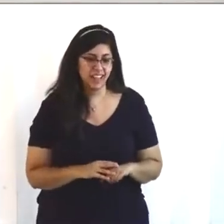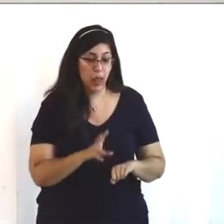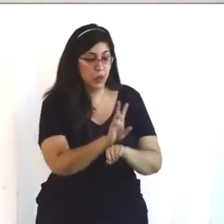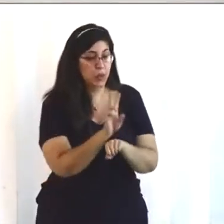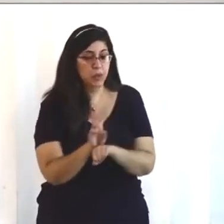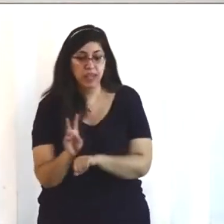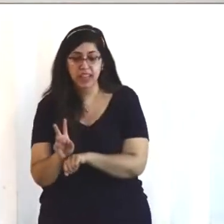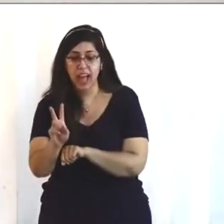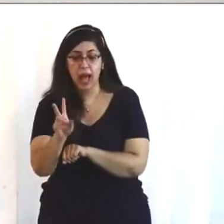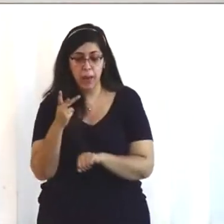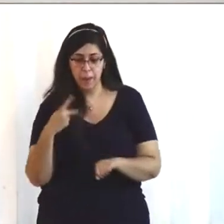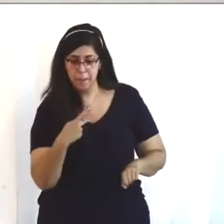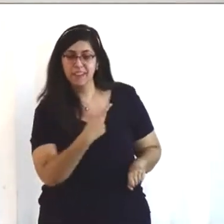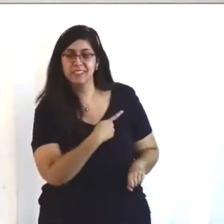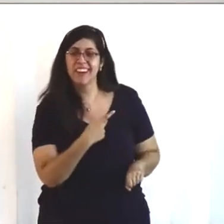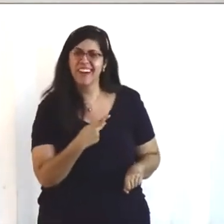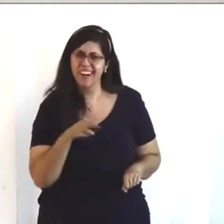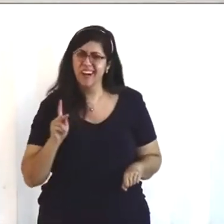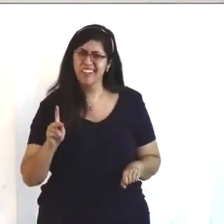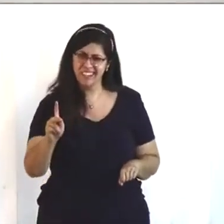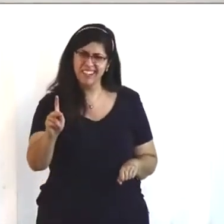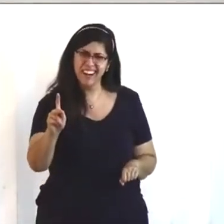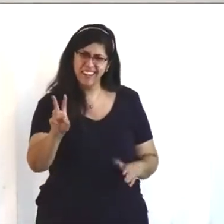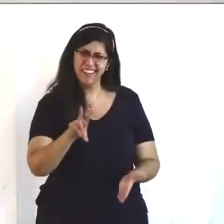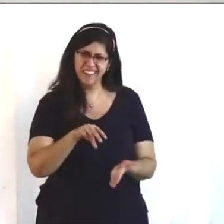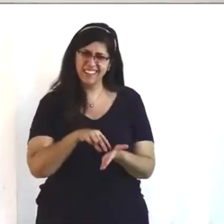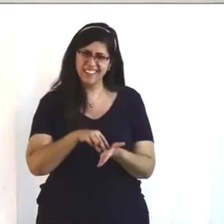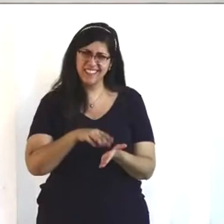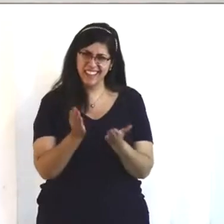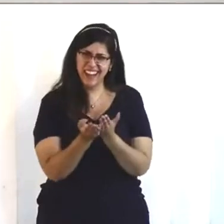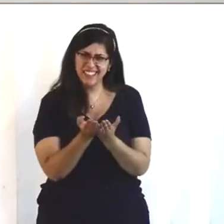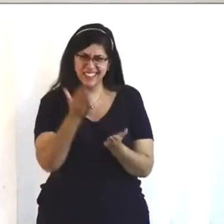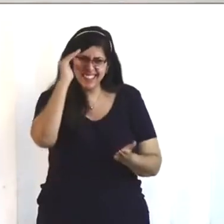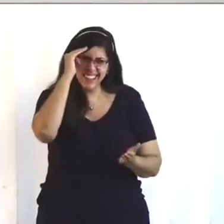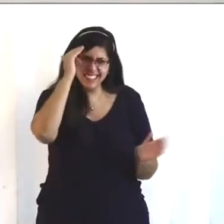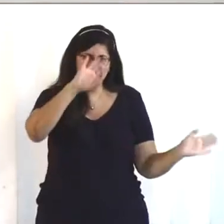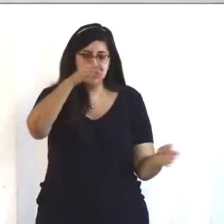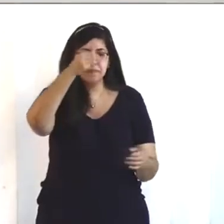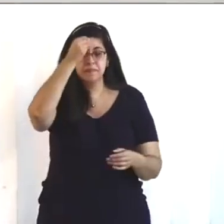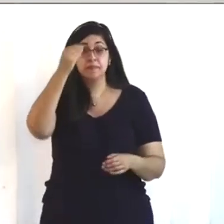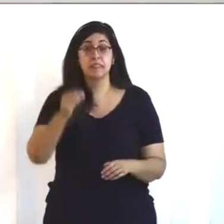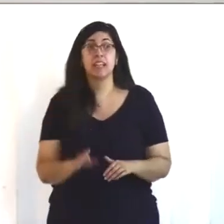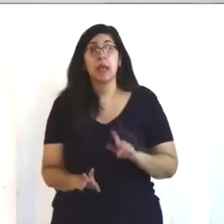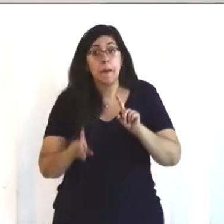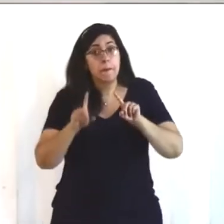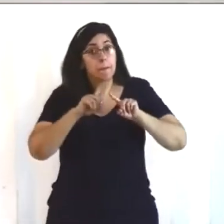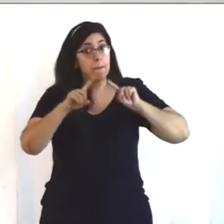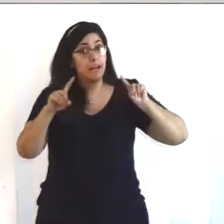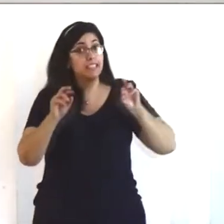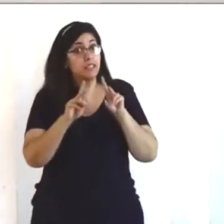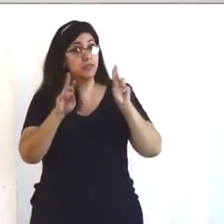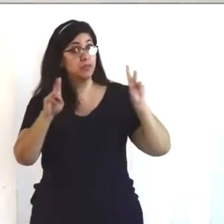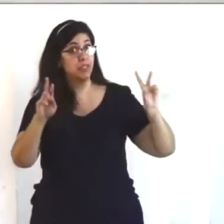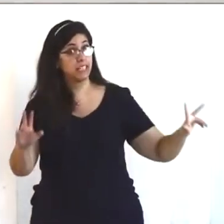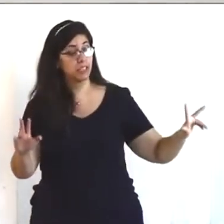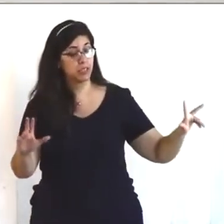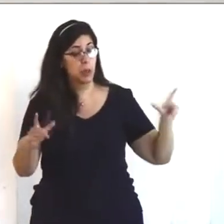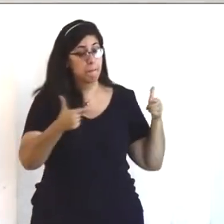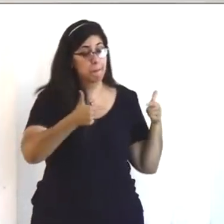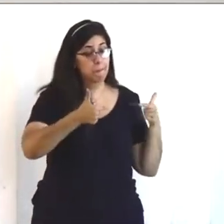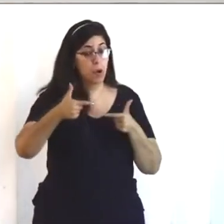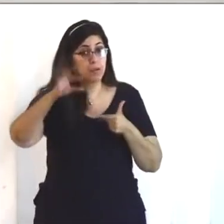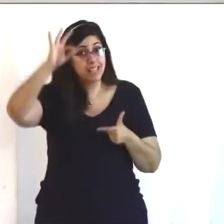Jesus. Então, uma coisa que é importante termos claro: pecar contra o Espírito Santo, a blasfêmia contra o Espírito Santo,